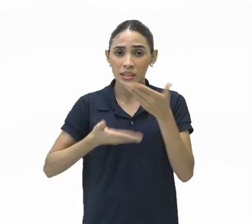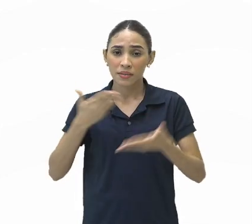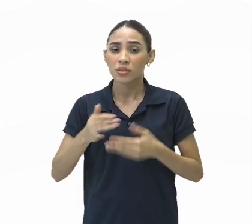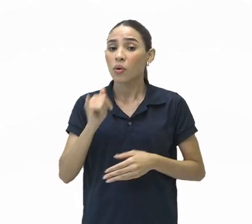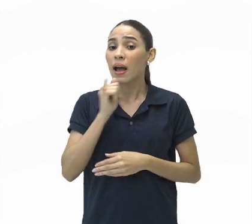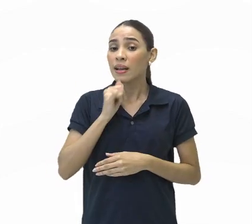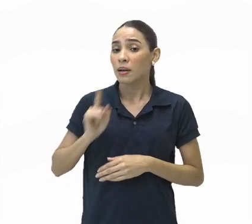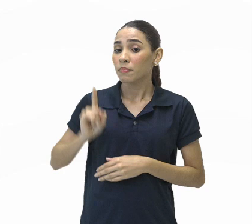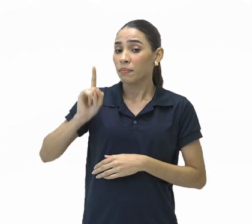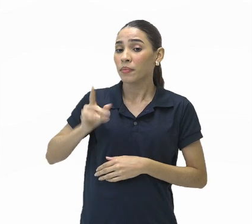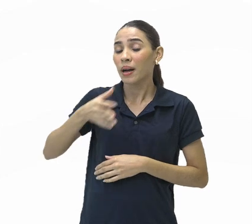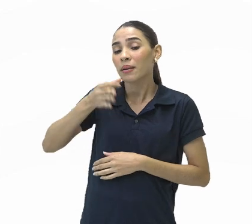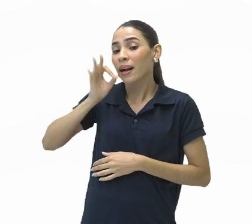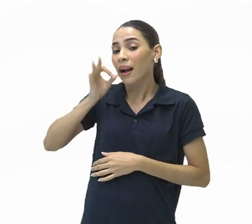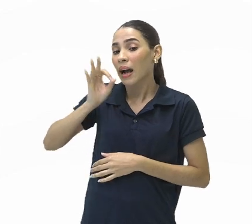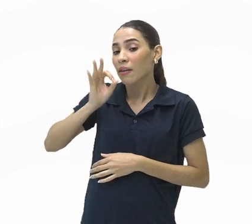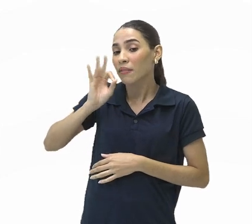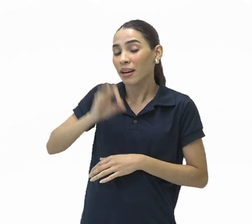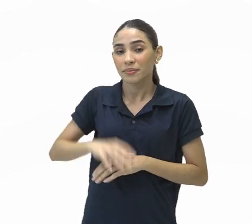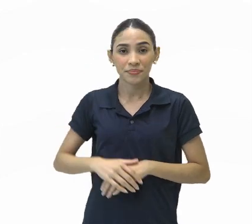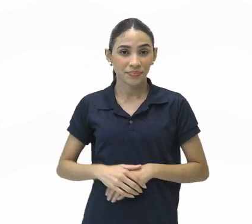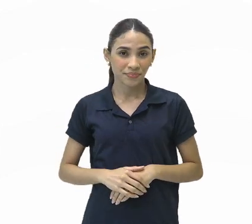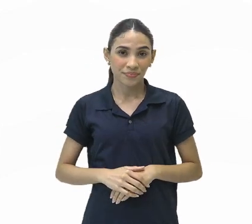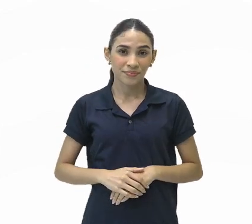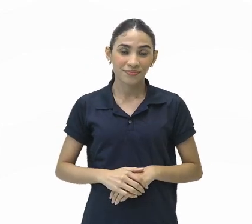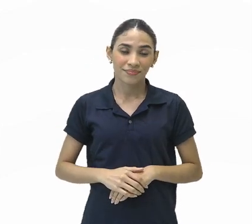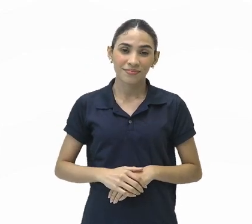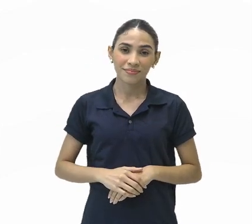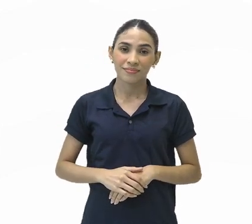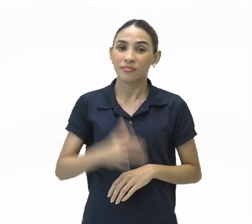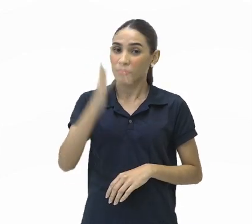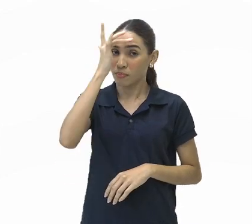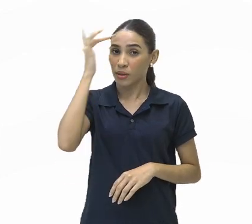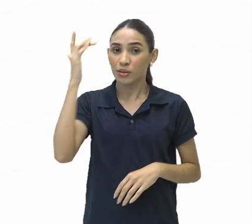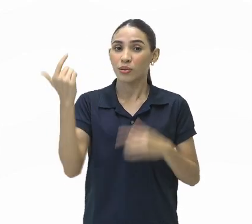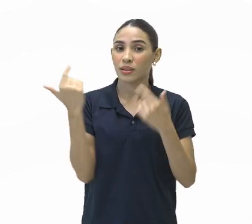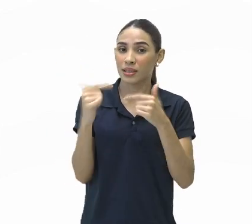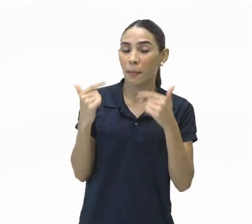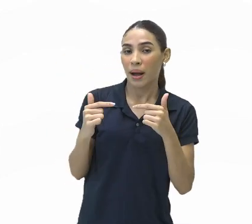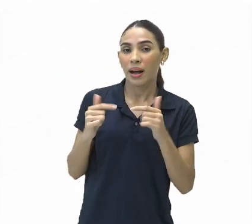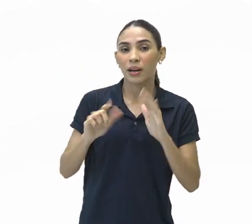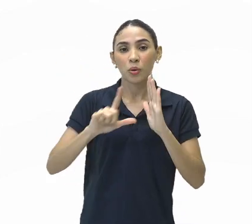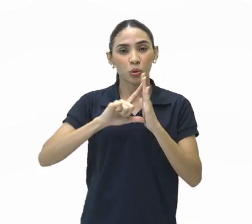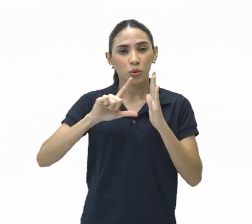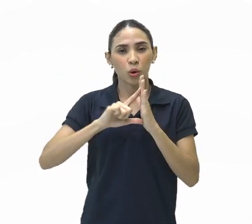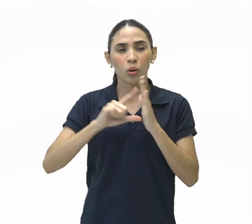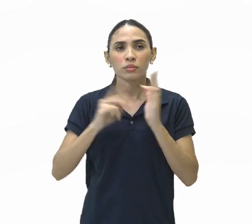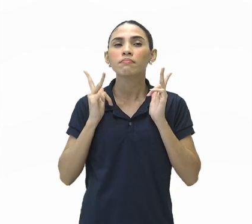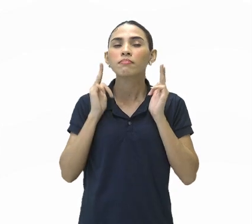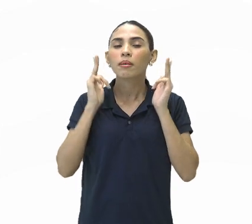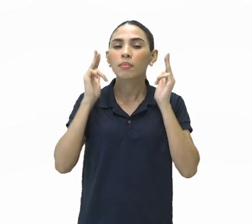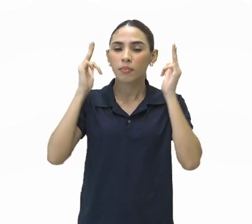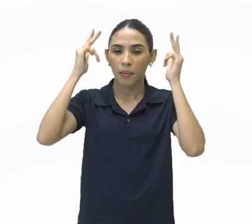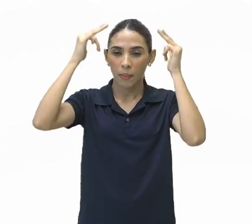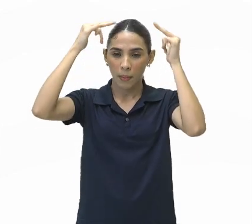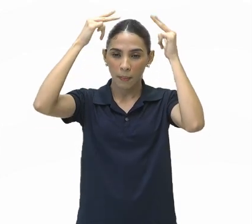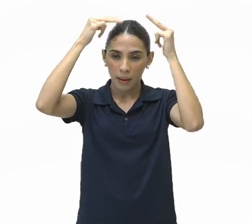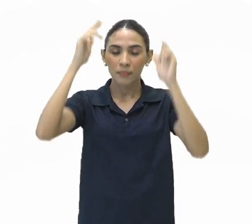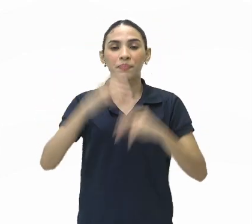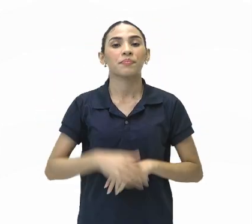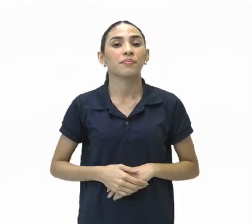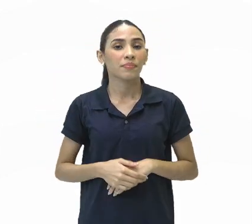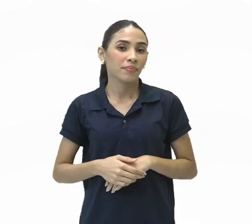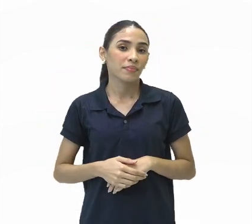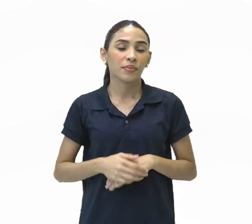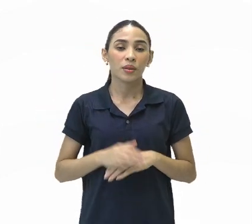dessa cafeteria que aparece aí na tela, né? Pessoas que trabalham aí em loja, em beleza, salão de beleza, né?